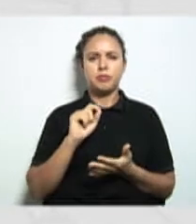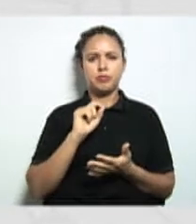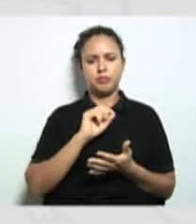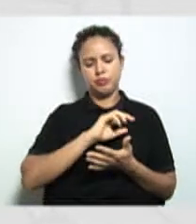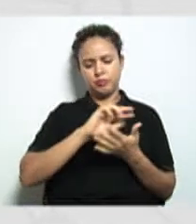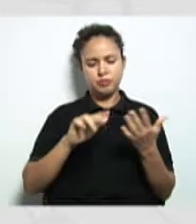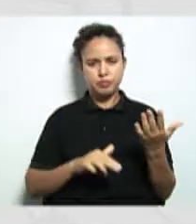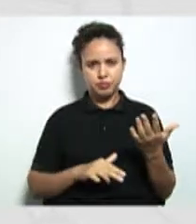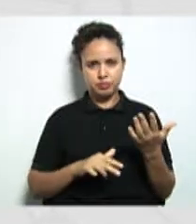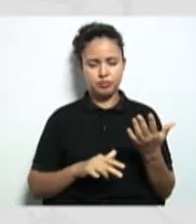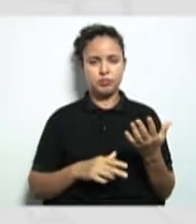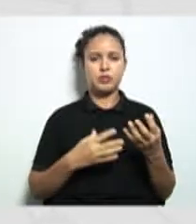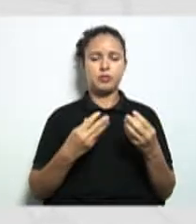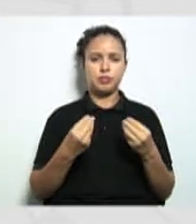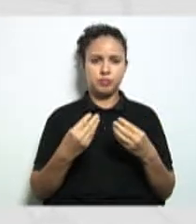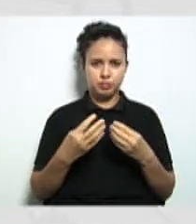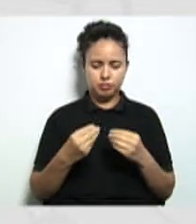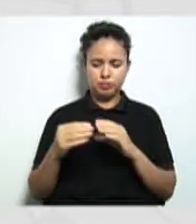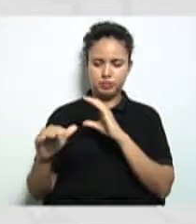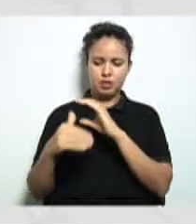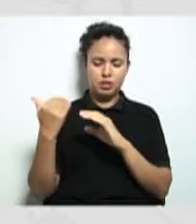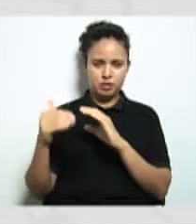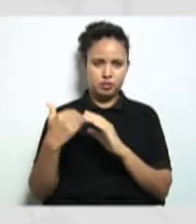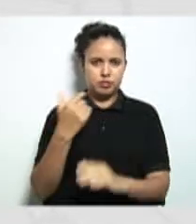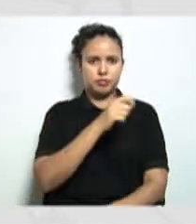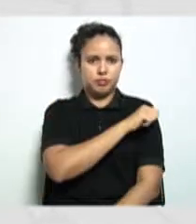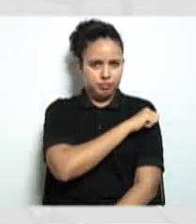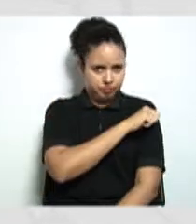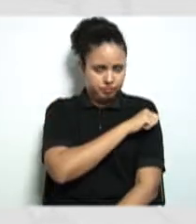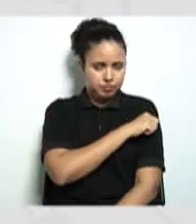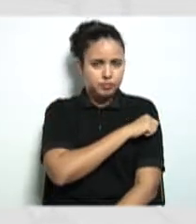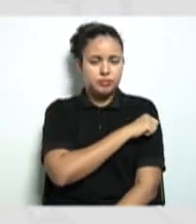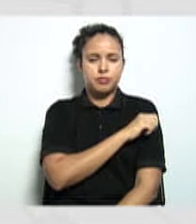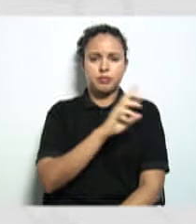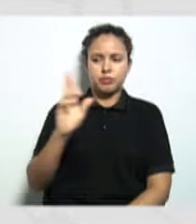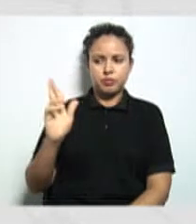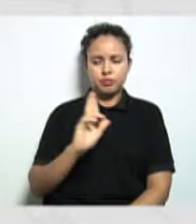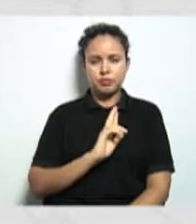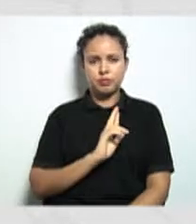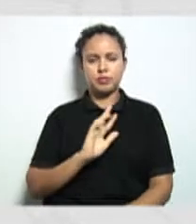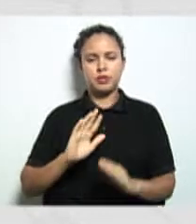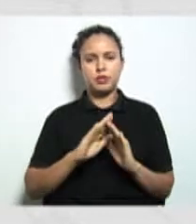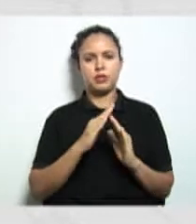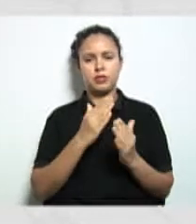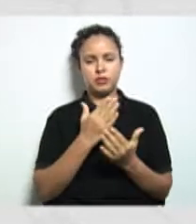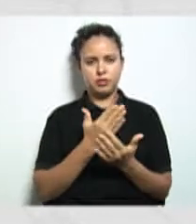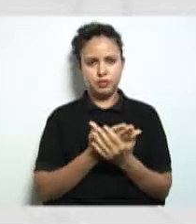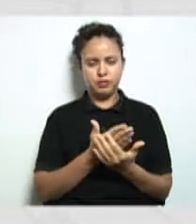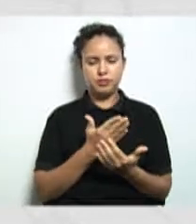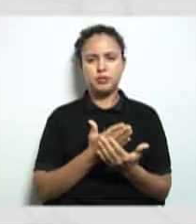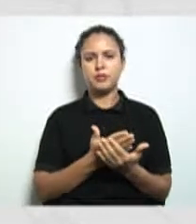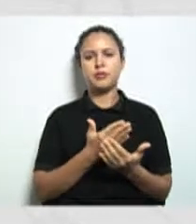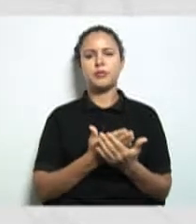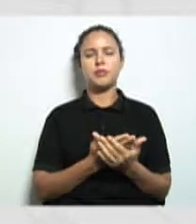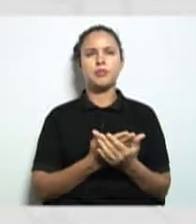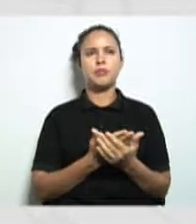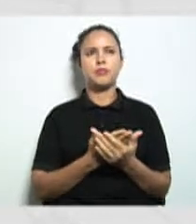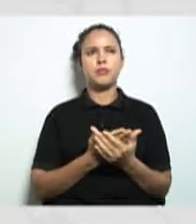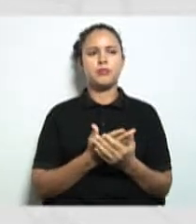pôster? Muitas participações. Nós temos aqui a escola...